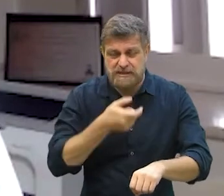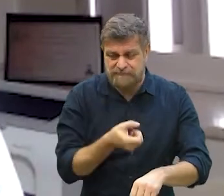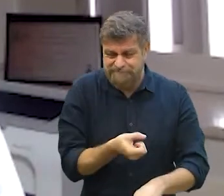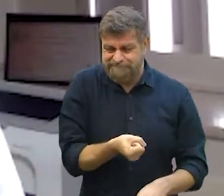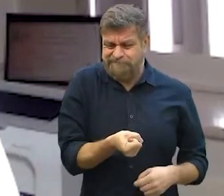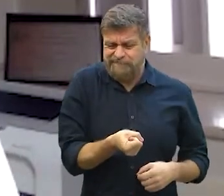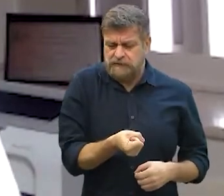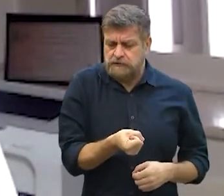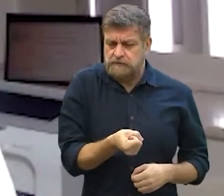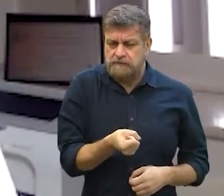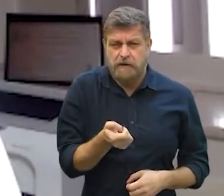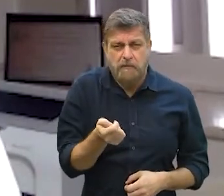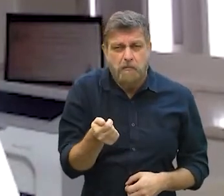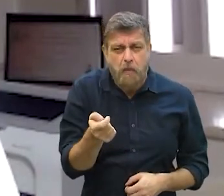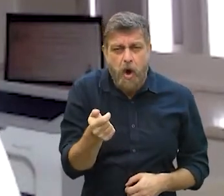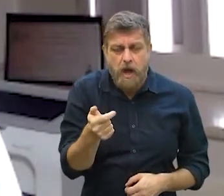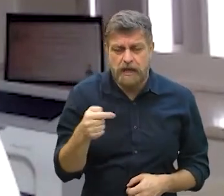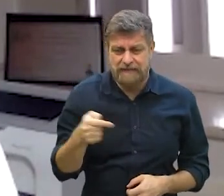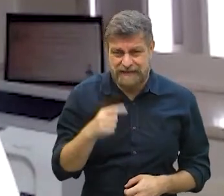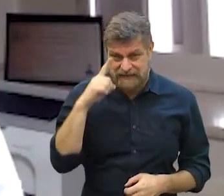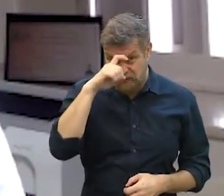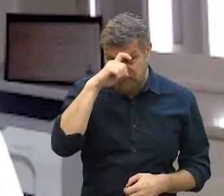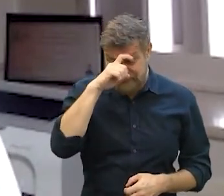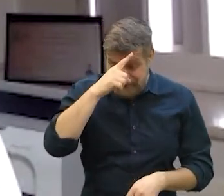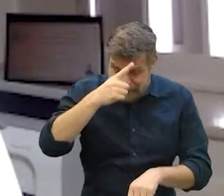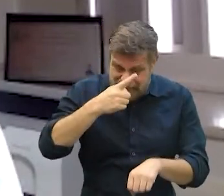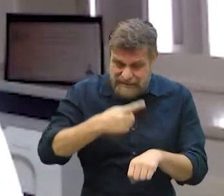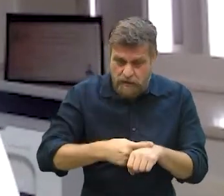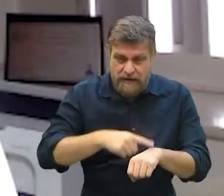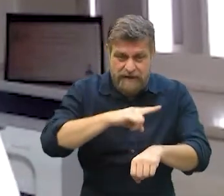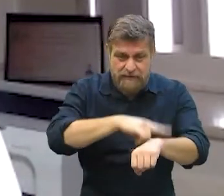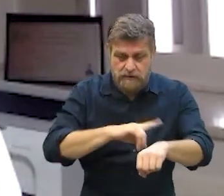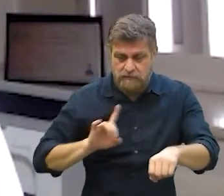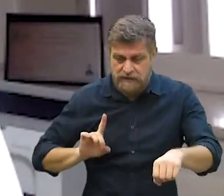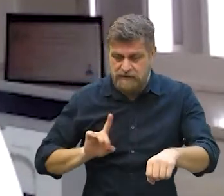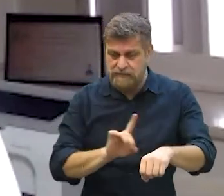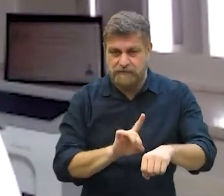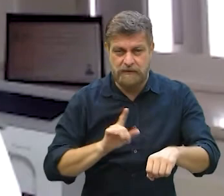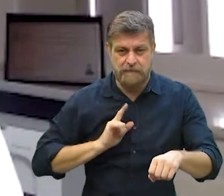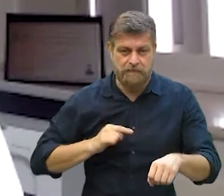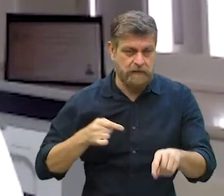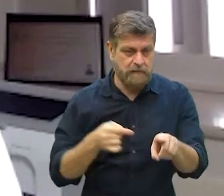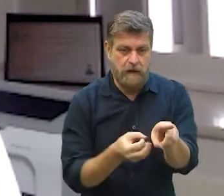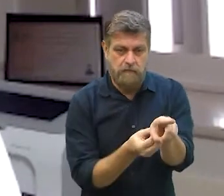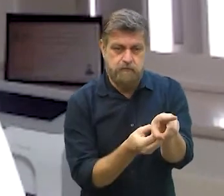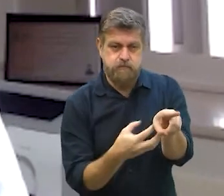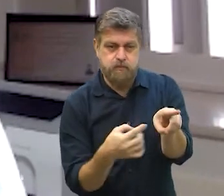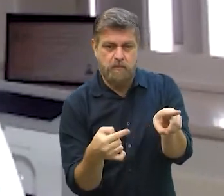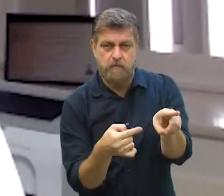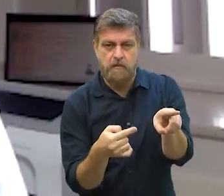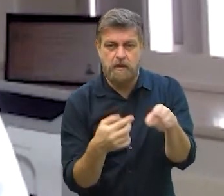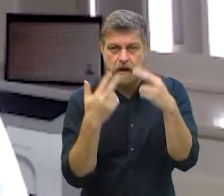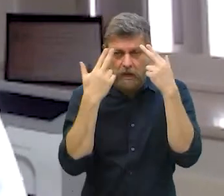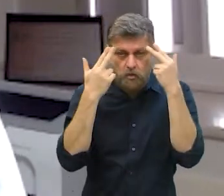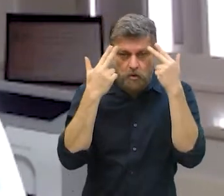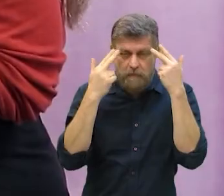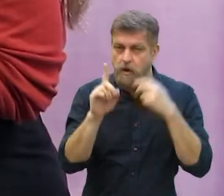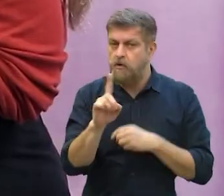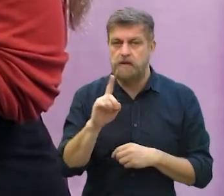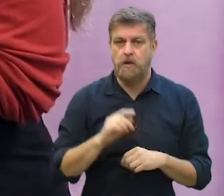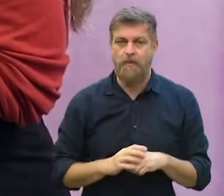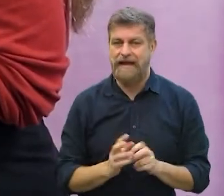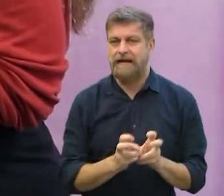das vezes, esses sintomas obstrutivos de dificuldade para urinar estão relacionados a uma hiperplasia benigna, e não ao câncer de